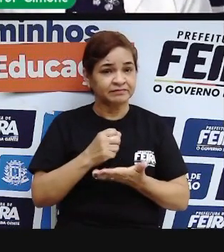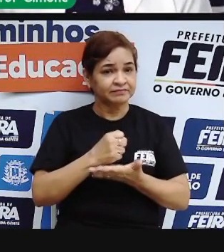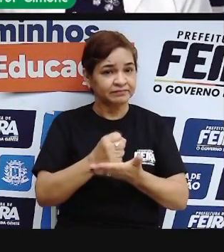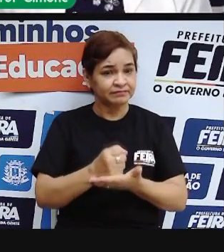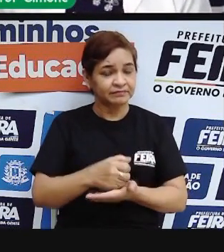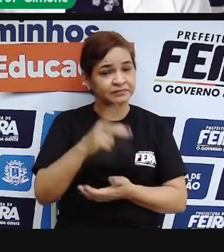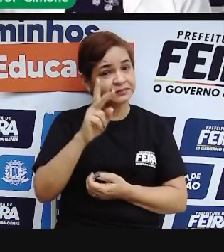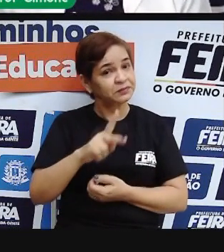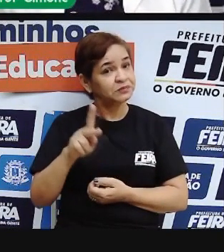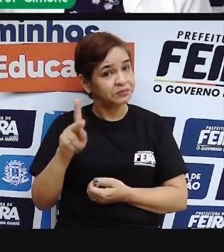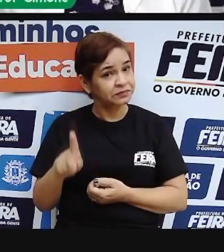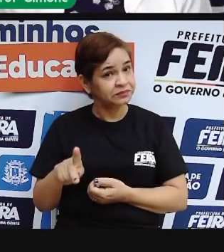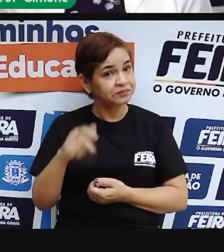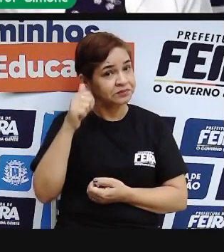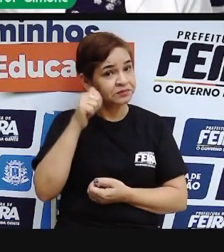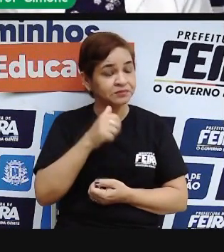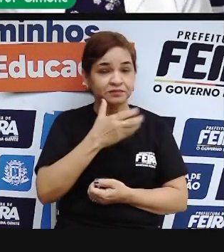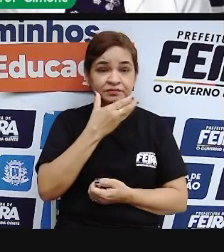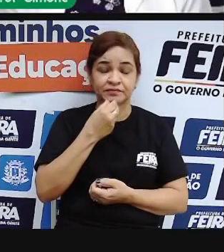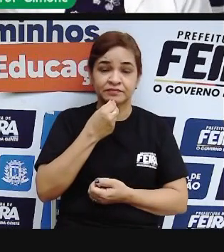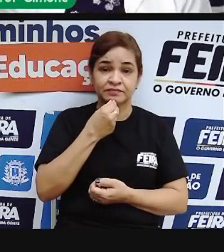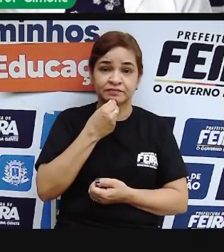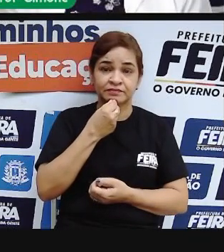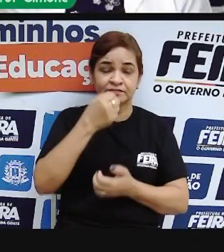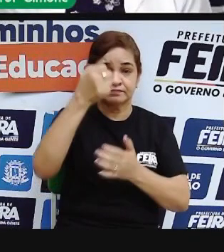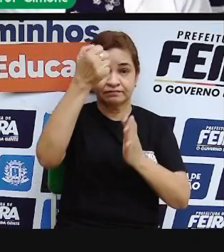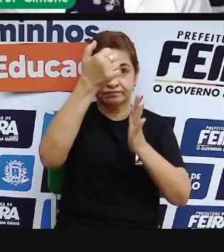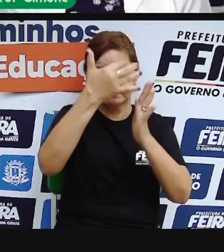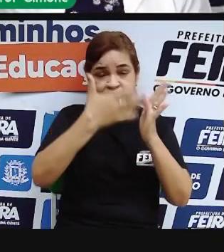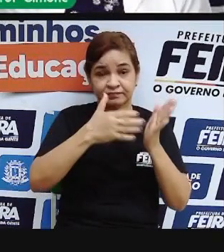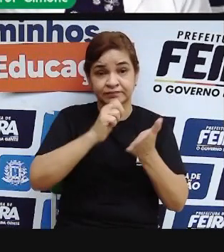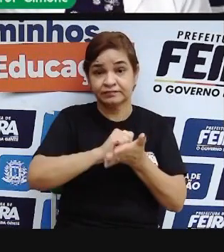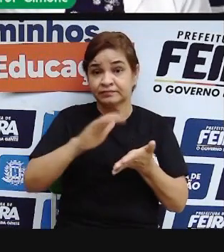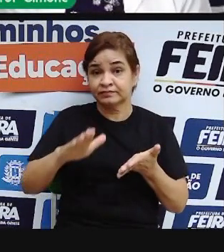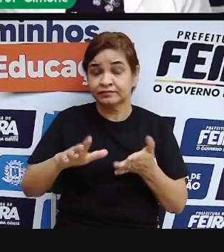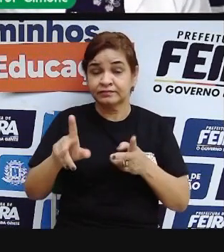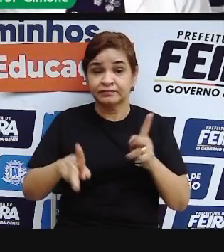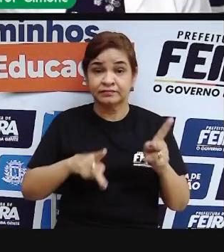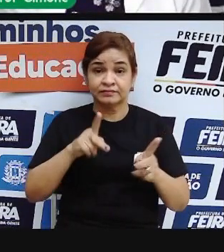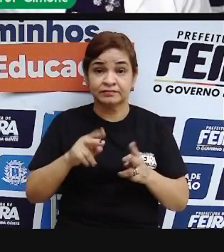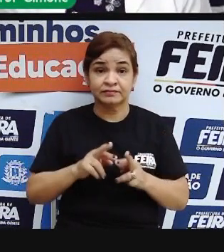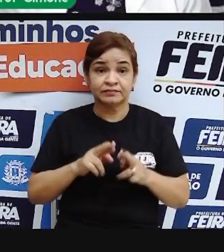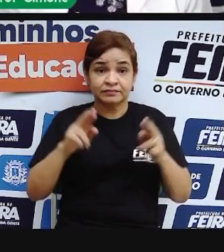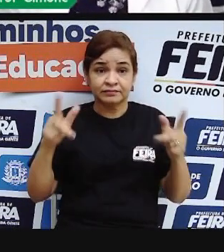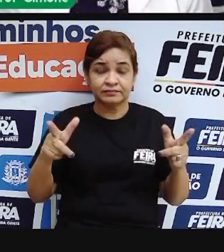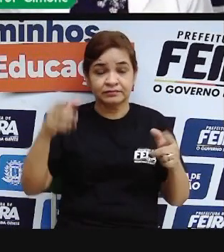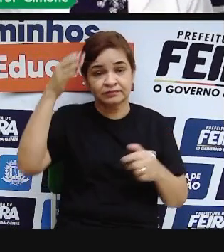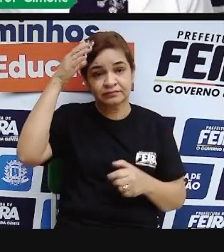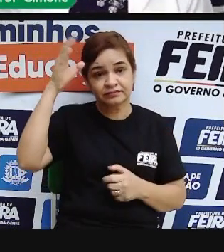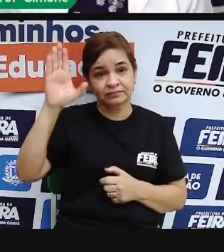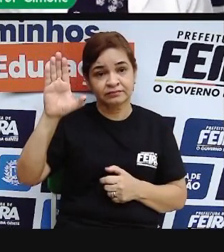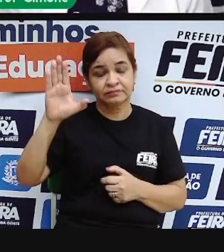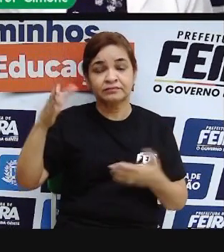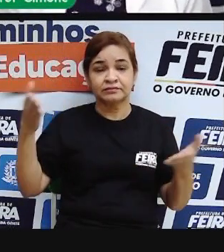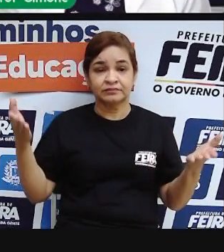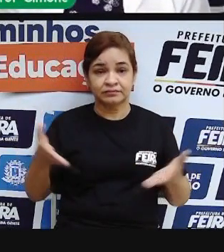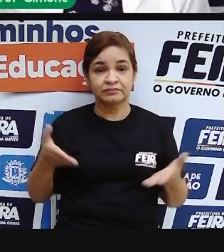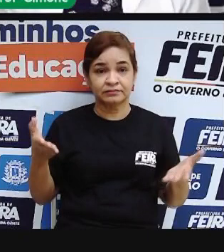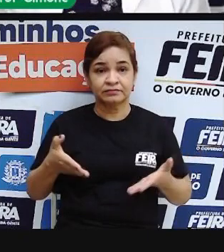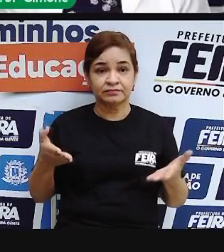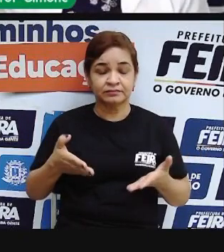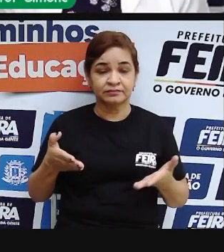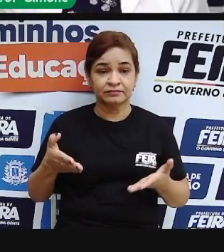ou professora, descreva as características dos povos das diferentes culturas que vimos na aula e que